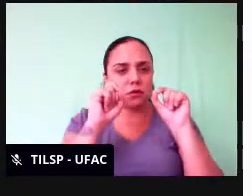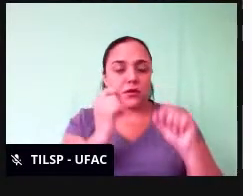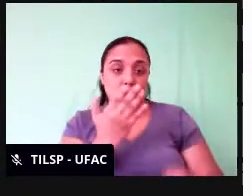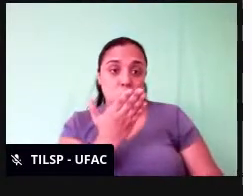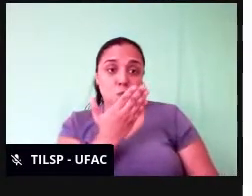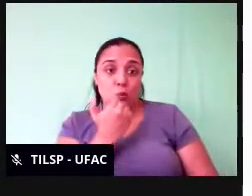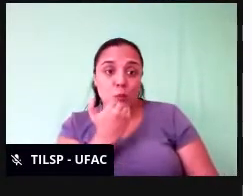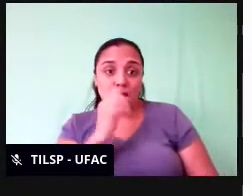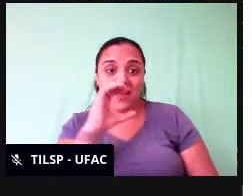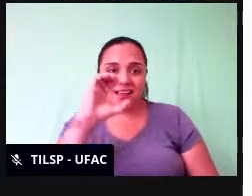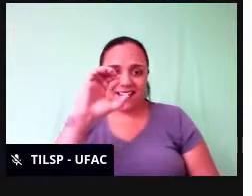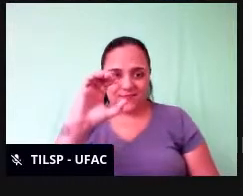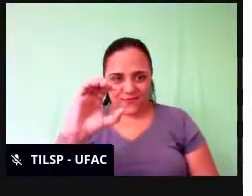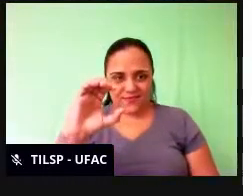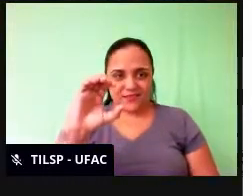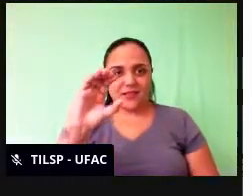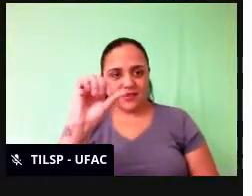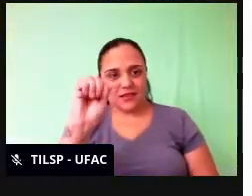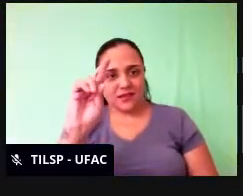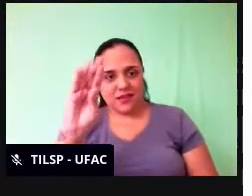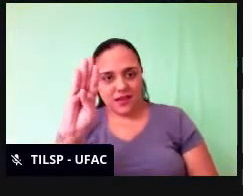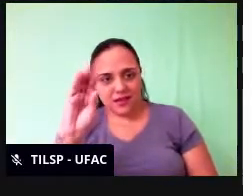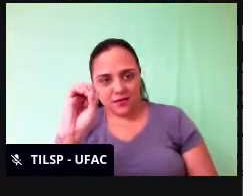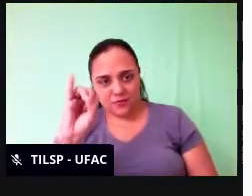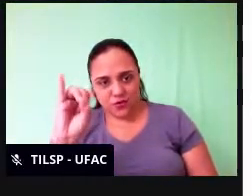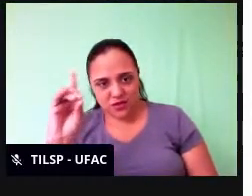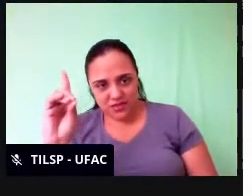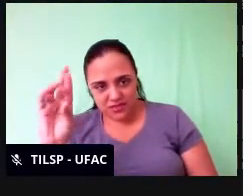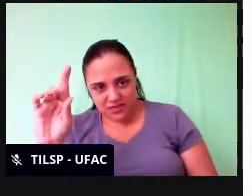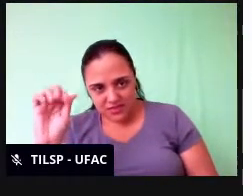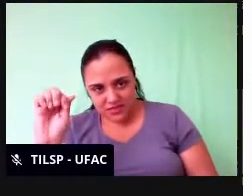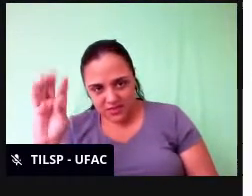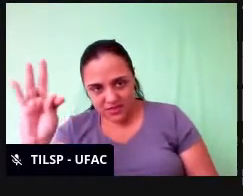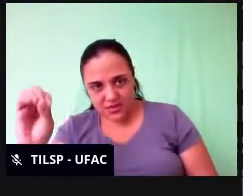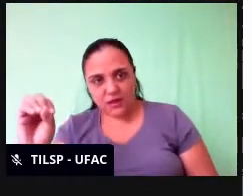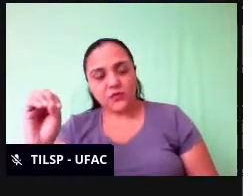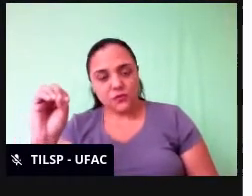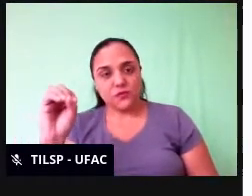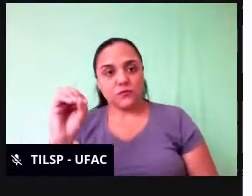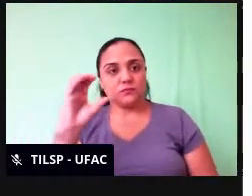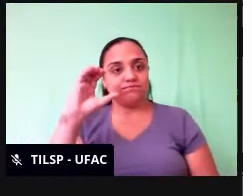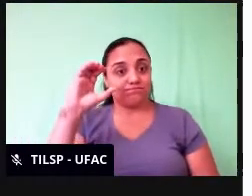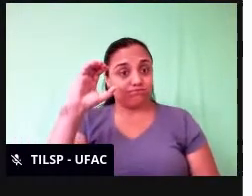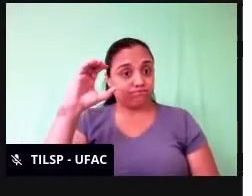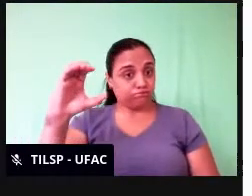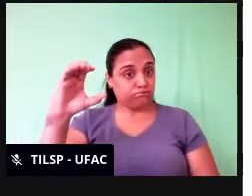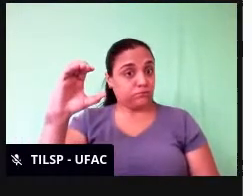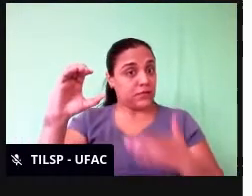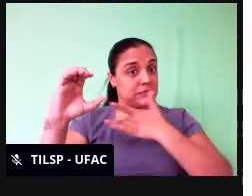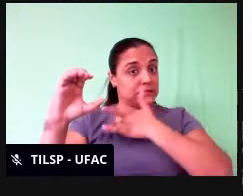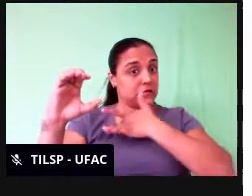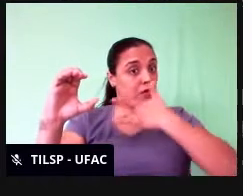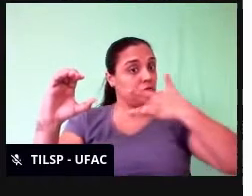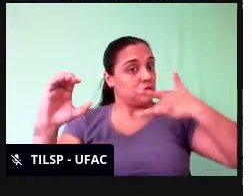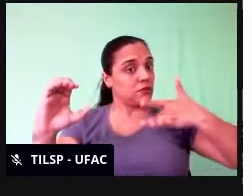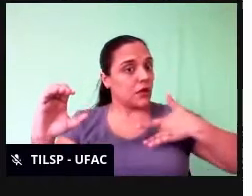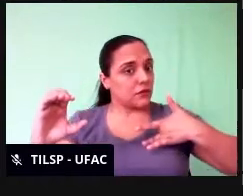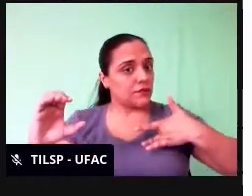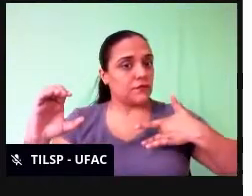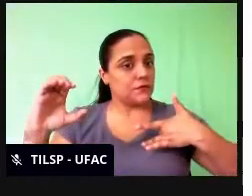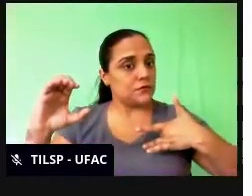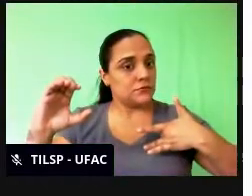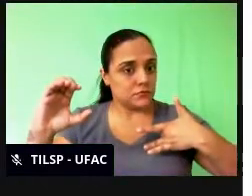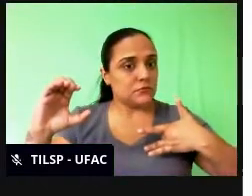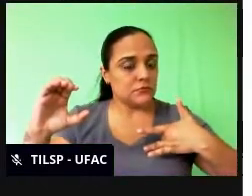gente sempre prioriza aqueles mais saudáveis. Carboidratos, alimentos, fontes de carboidratos que